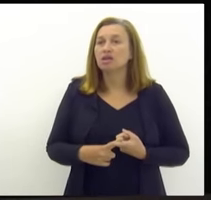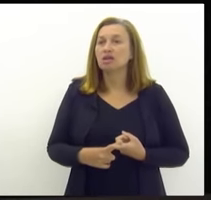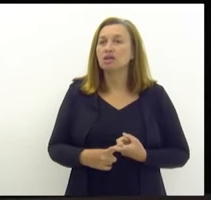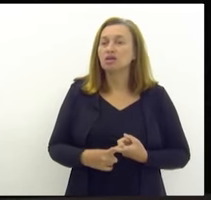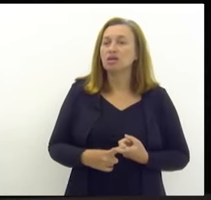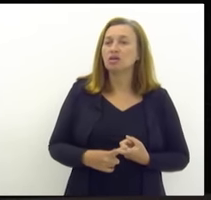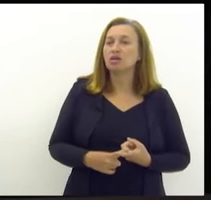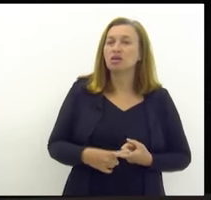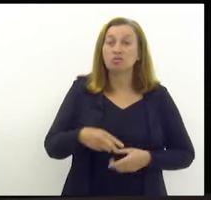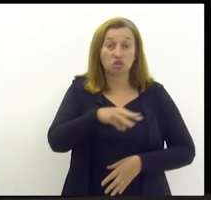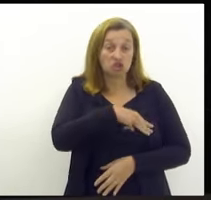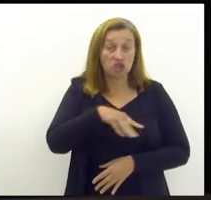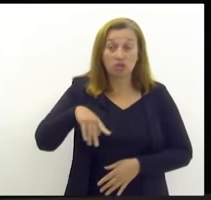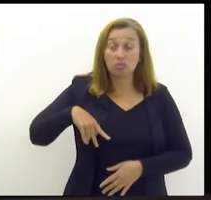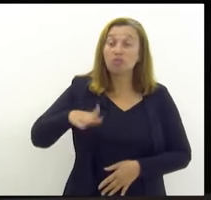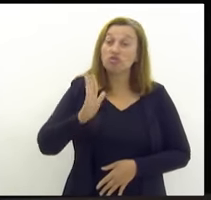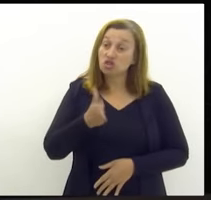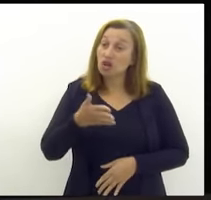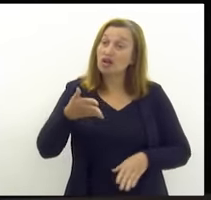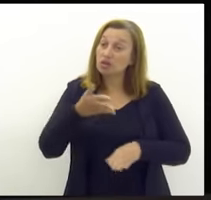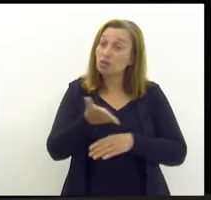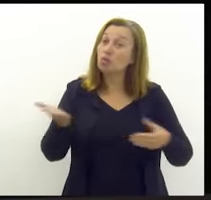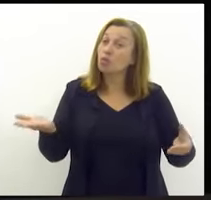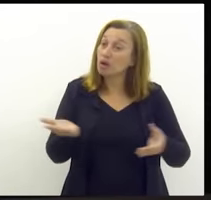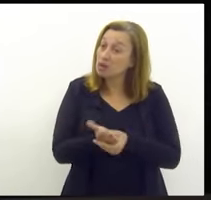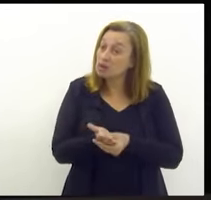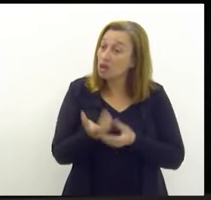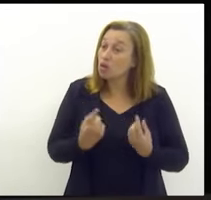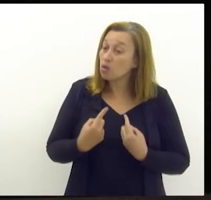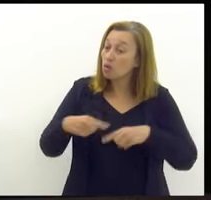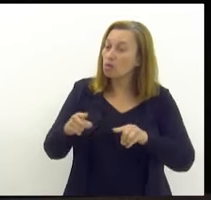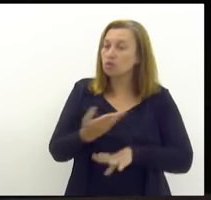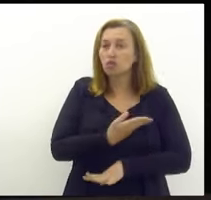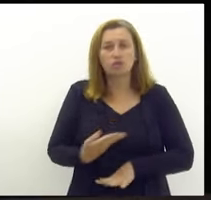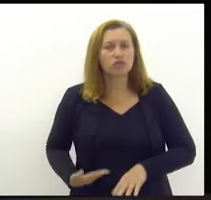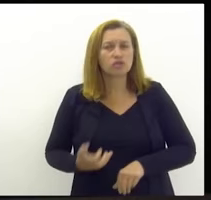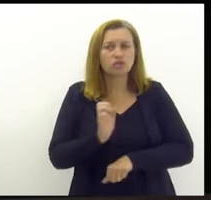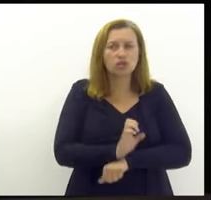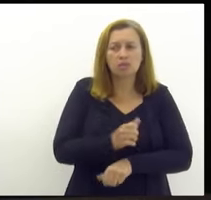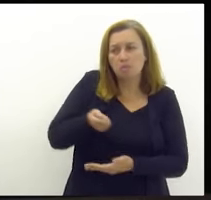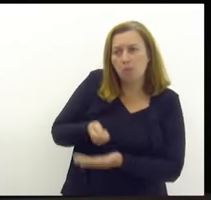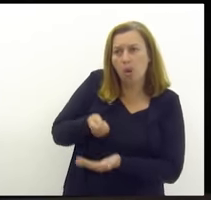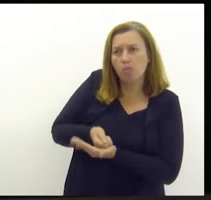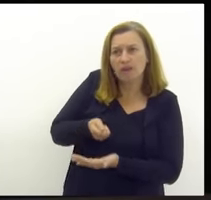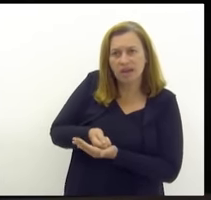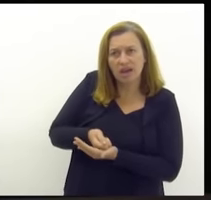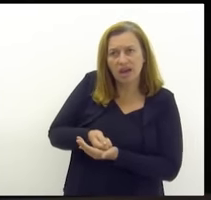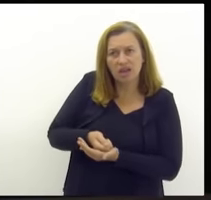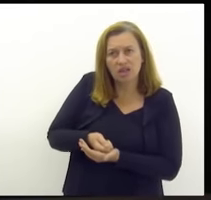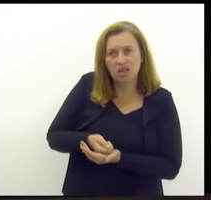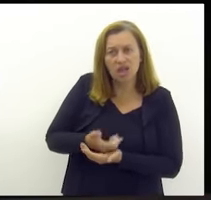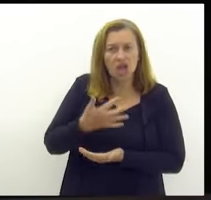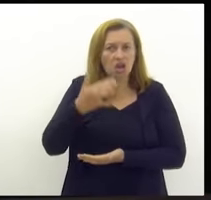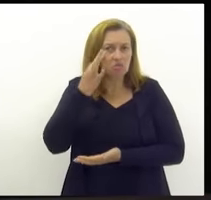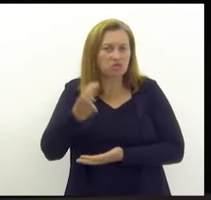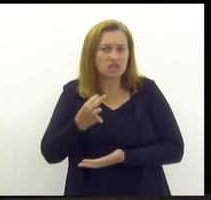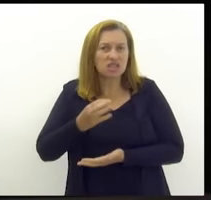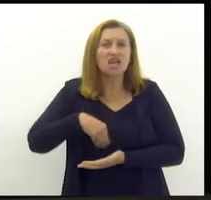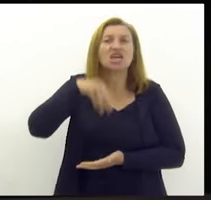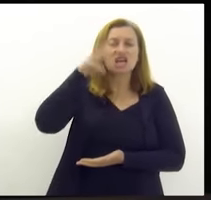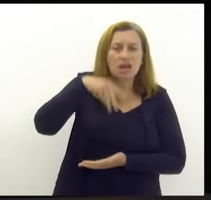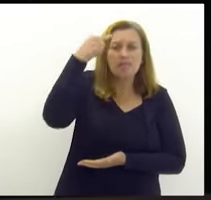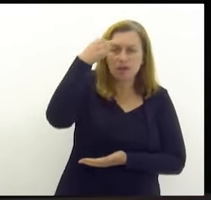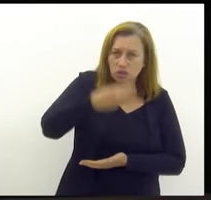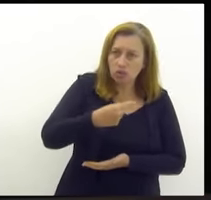Ministério Público já já entrou com uma ação contra o governo do estado para obrigar e quando eu não sei de quem partiu a